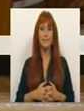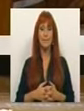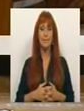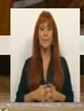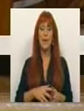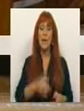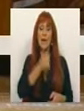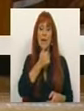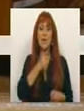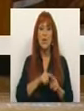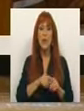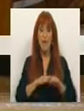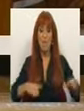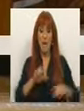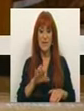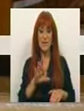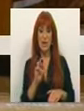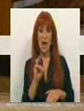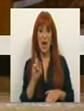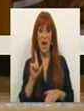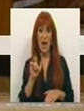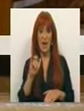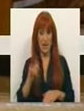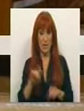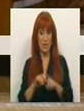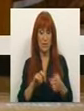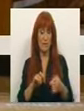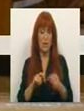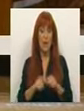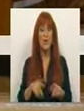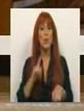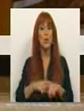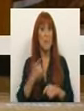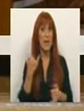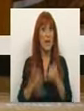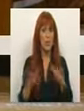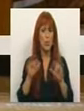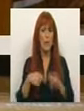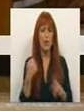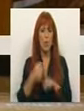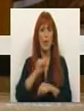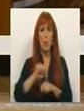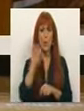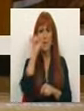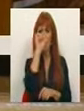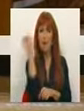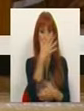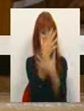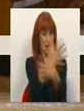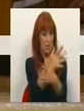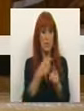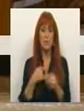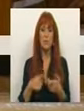a determinação da fase Charlie como a época mais crítica de combate a incêndios florestais